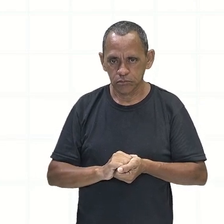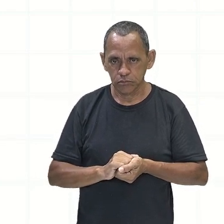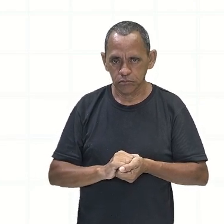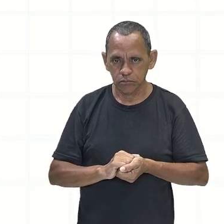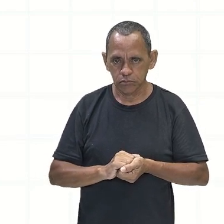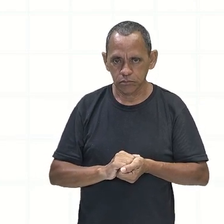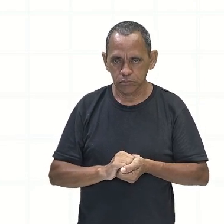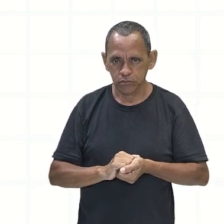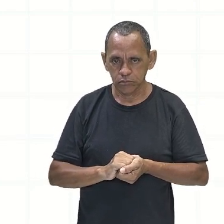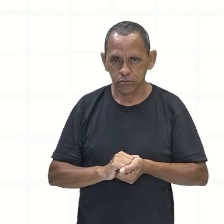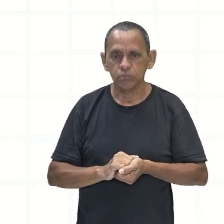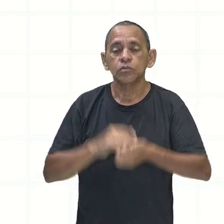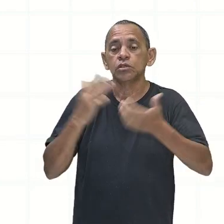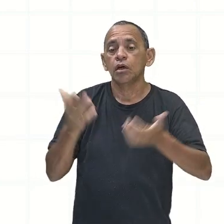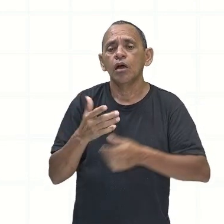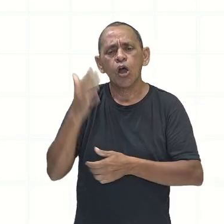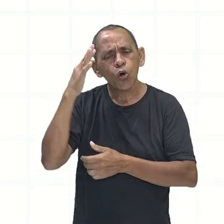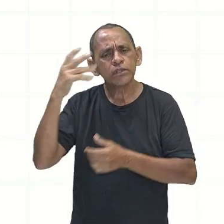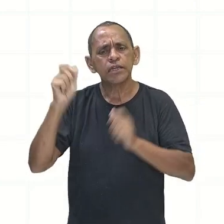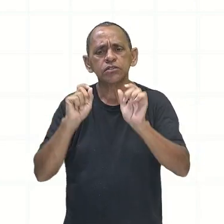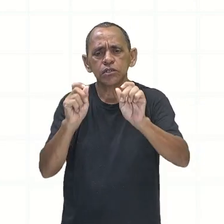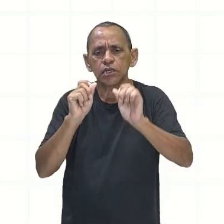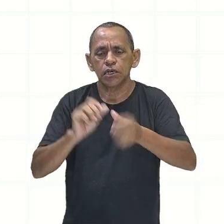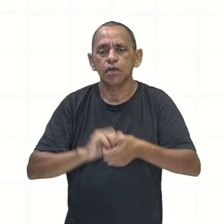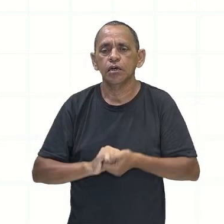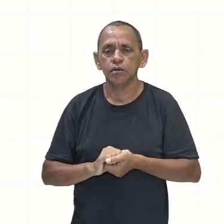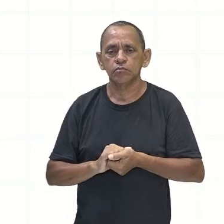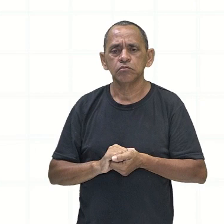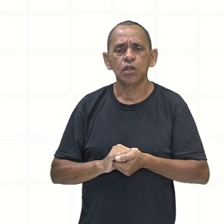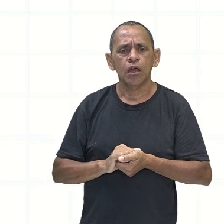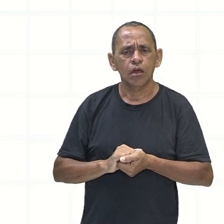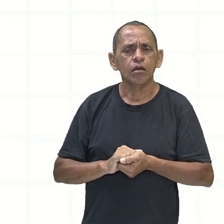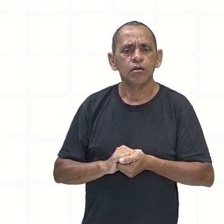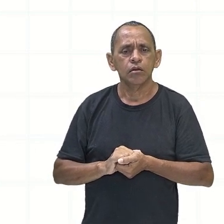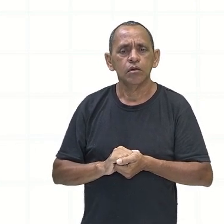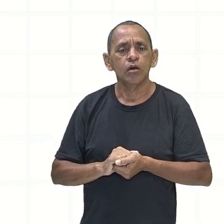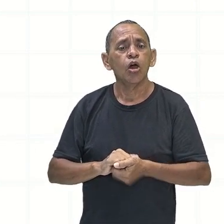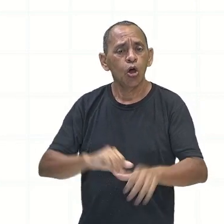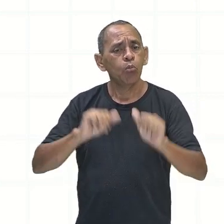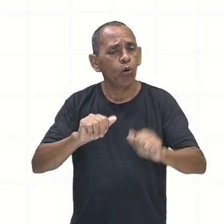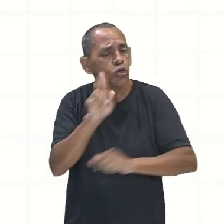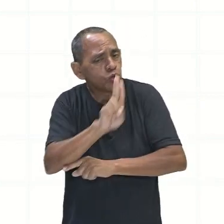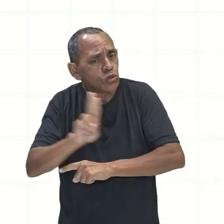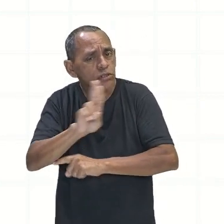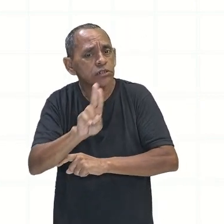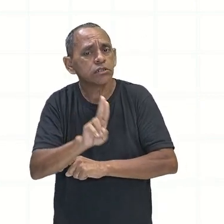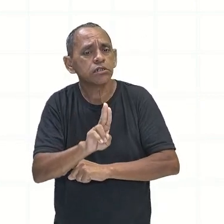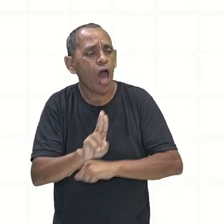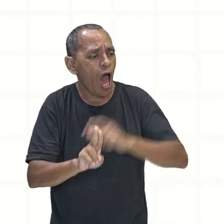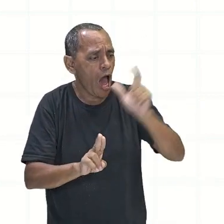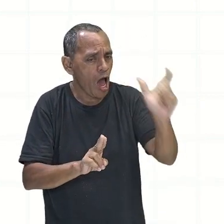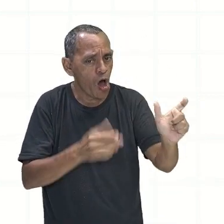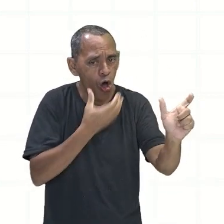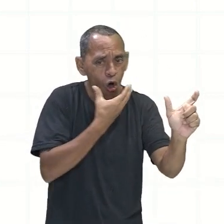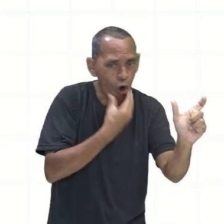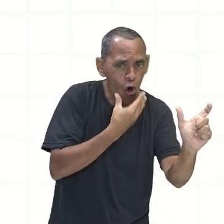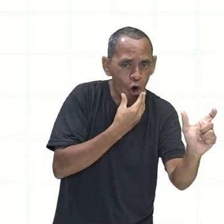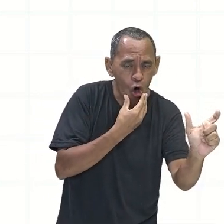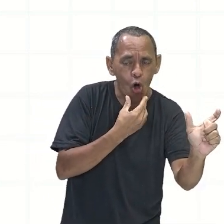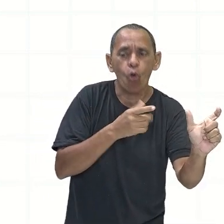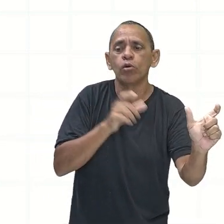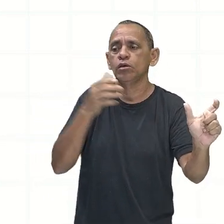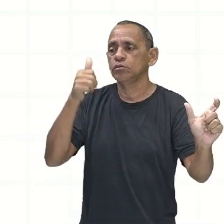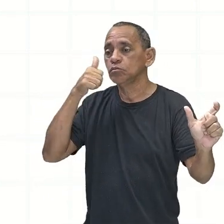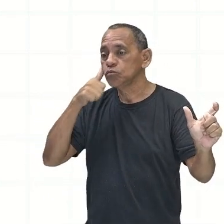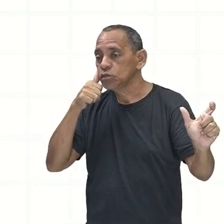então, o que acontece aqui? Ela vai servir tanto para o gênero feminino quanto para o gênero masculino.